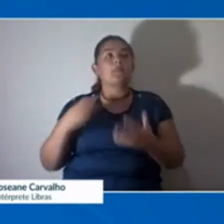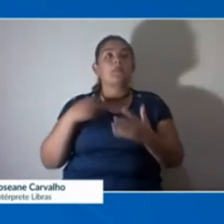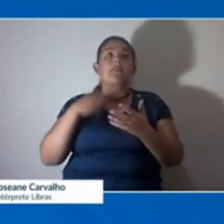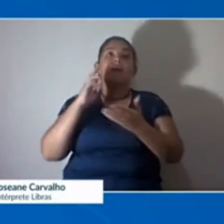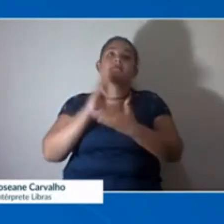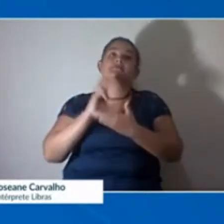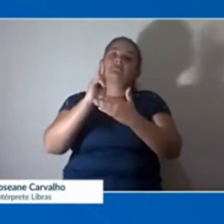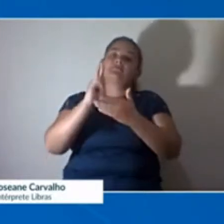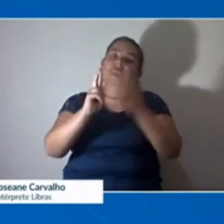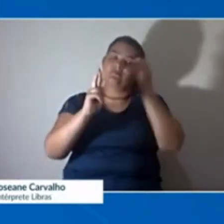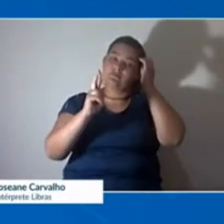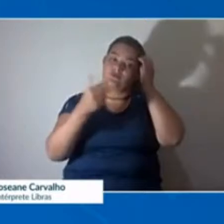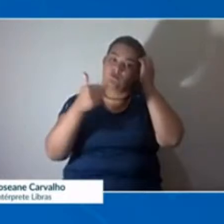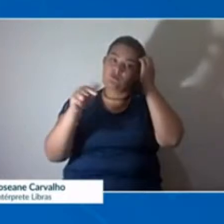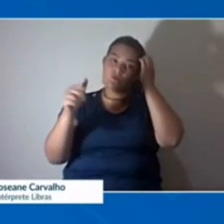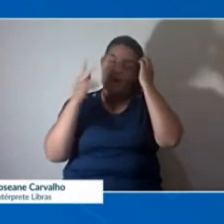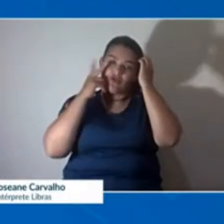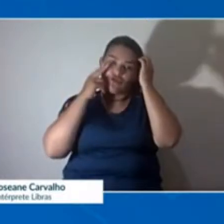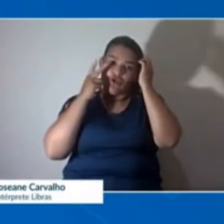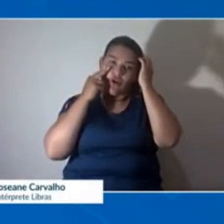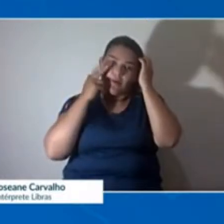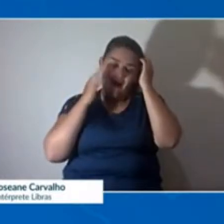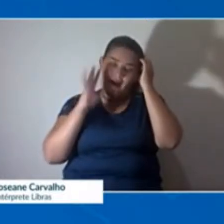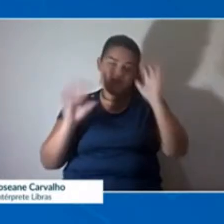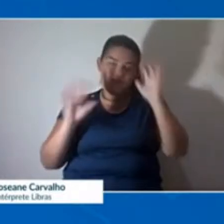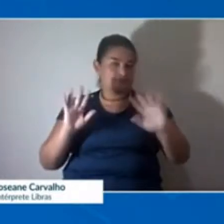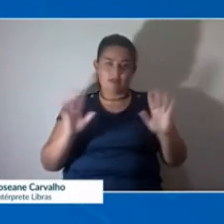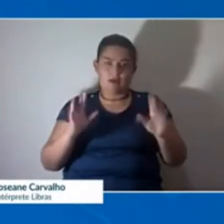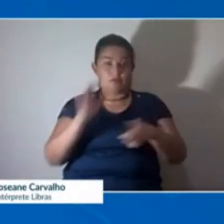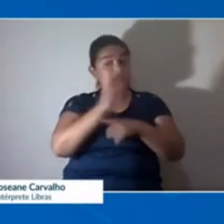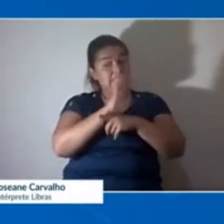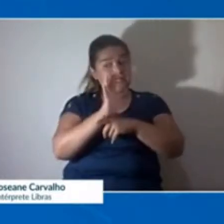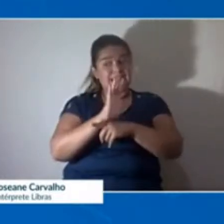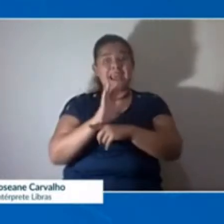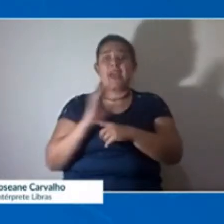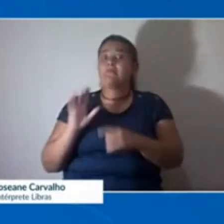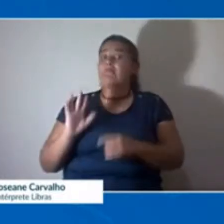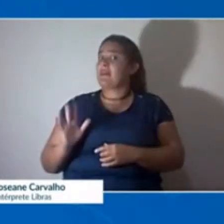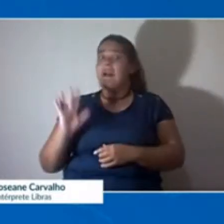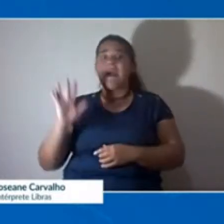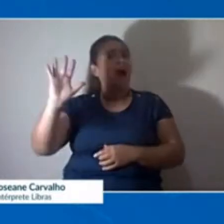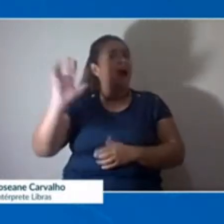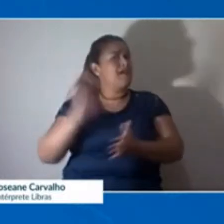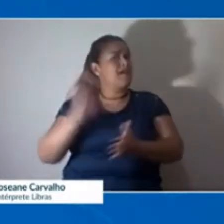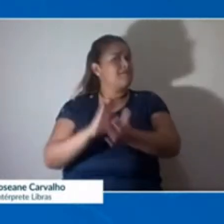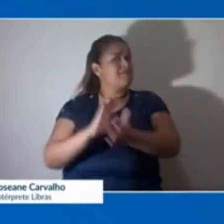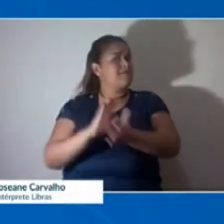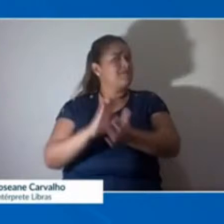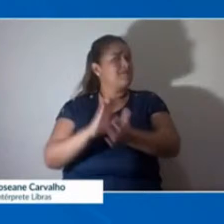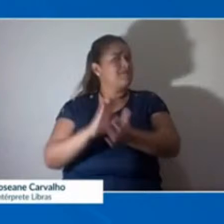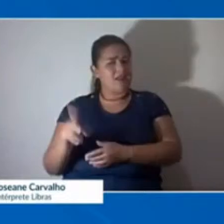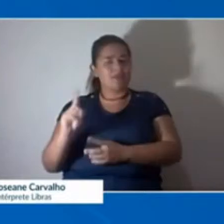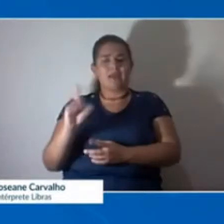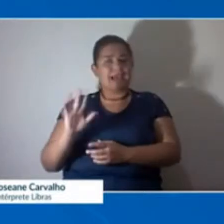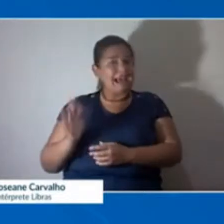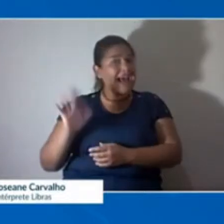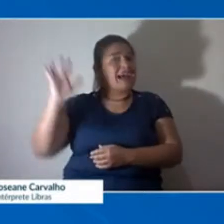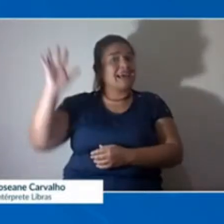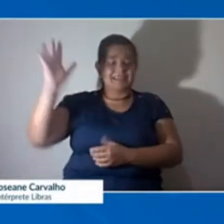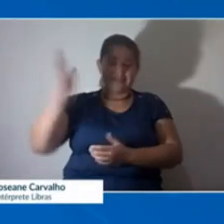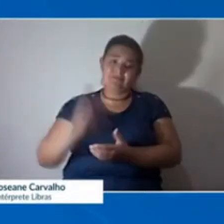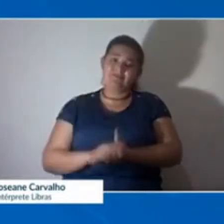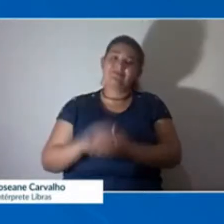não é comum, né? Porque cinema é uma coisa muito cara de se fazer. Então, o que é privilegiado é aquela estrutura